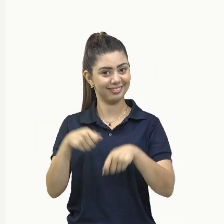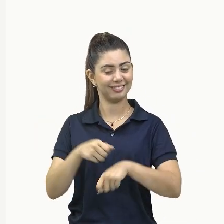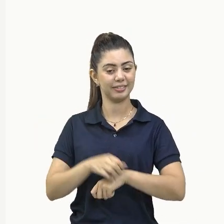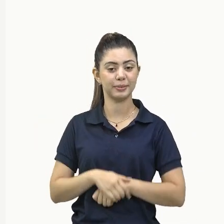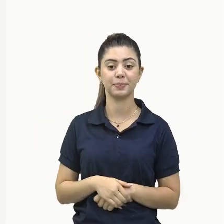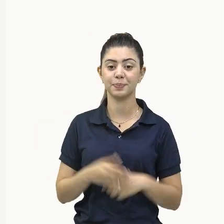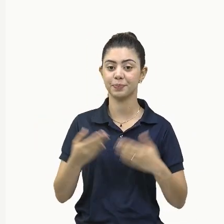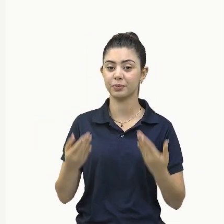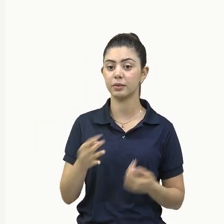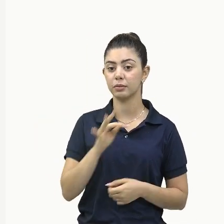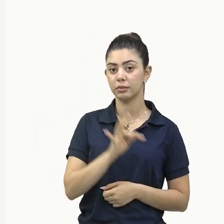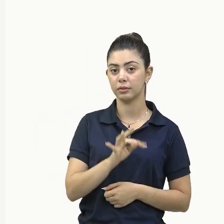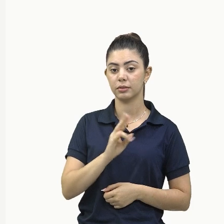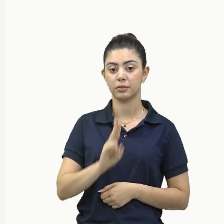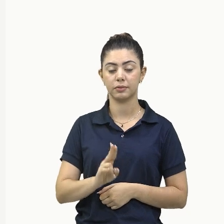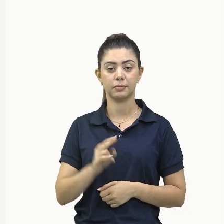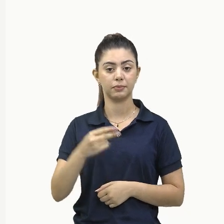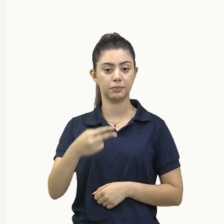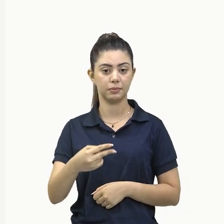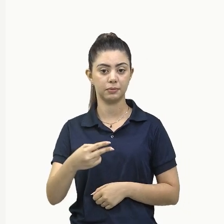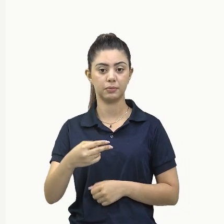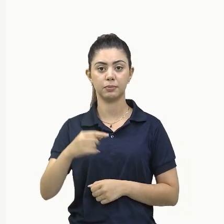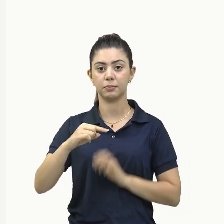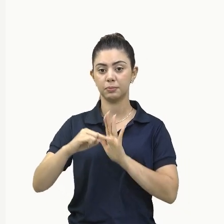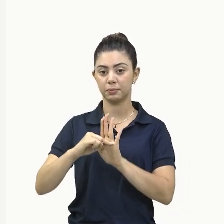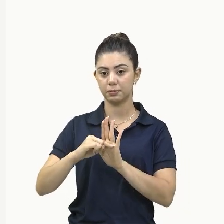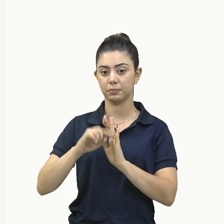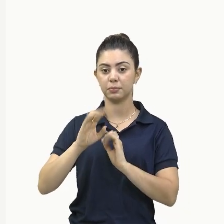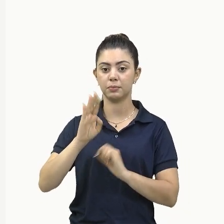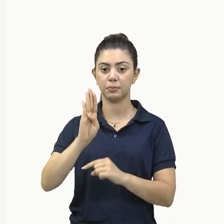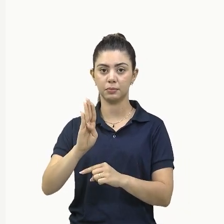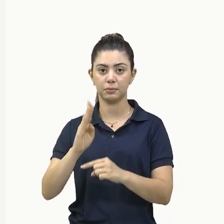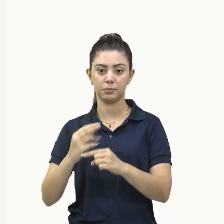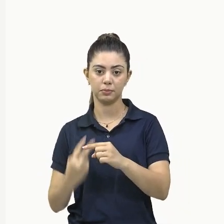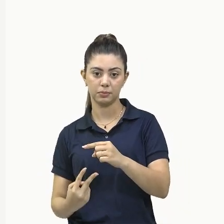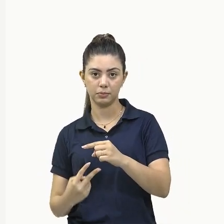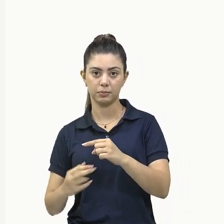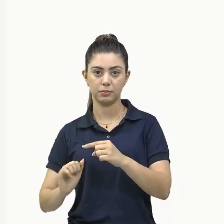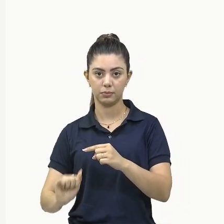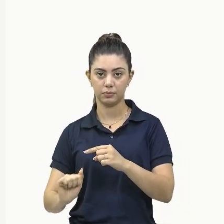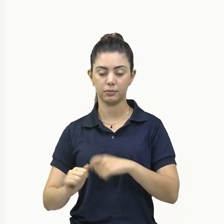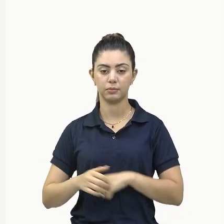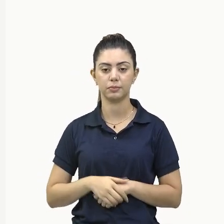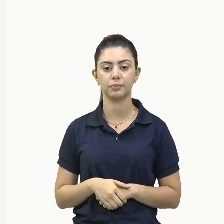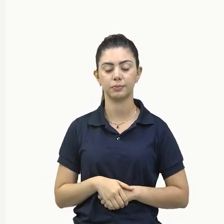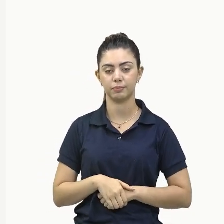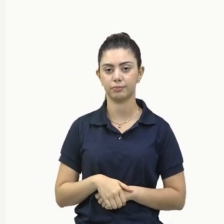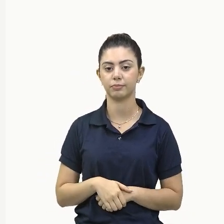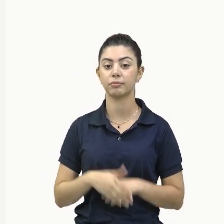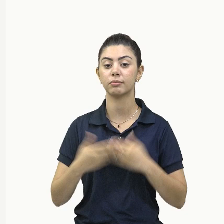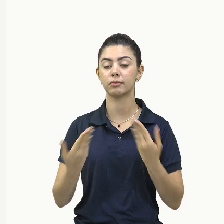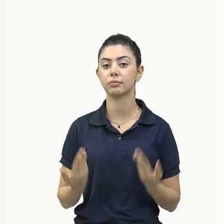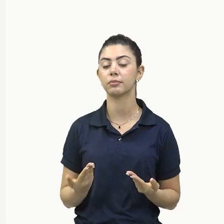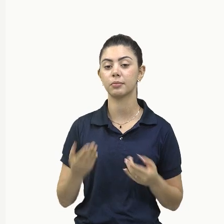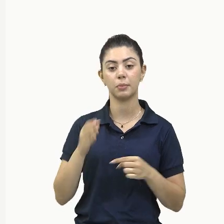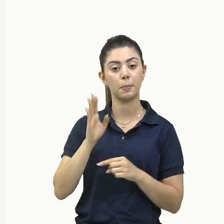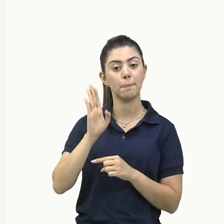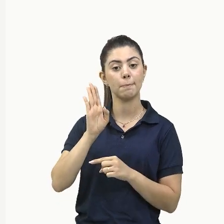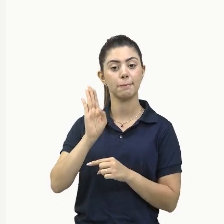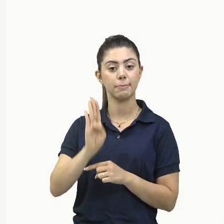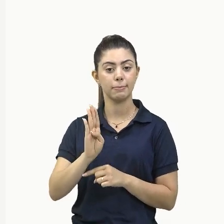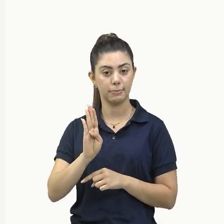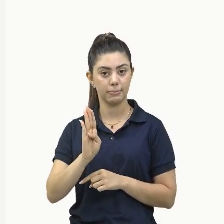T vértice é igual a menos B sobre 2A, onde, né, B